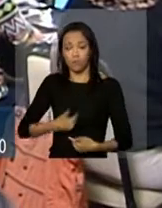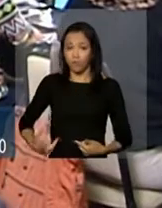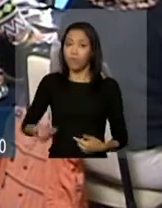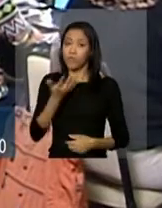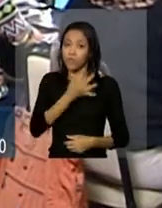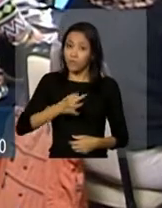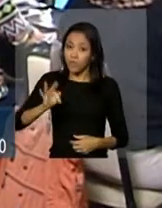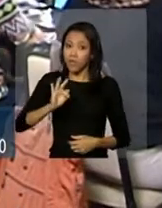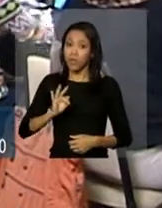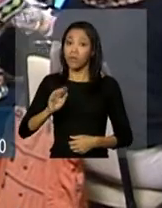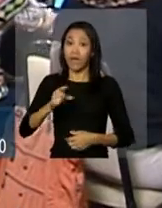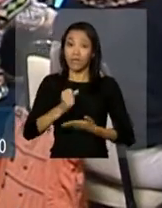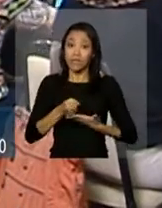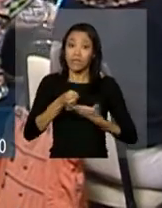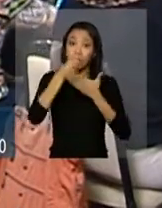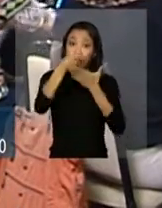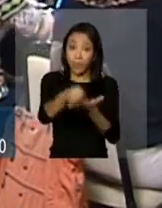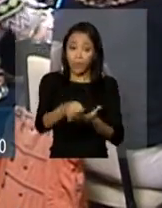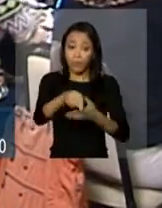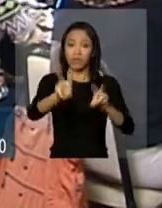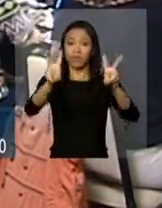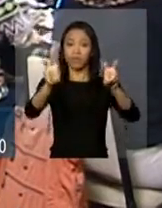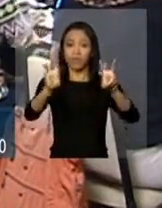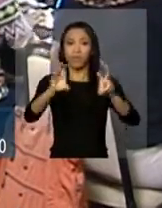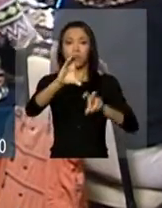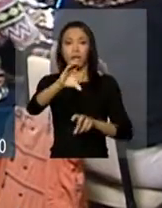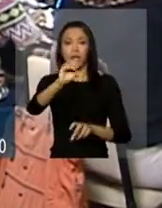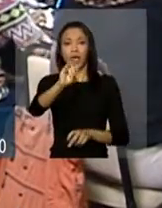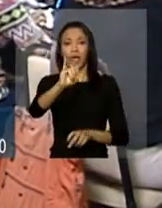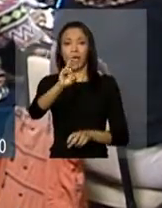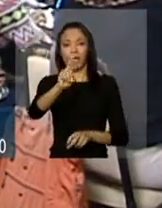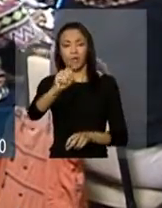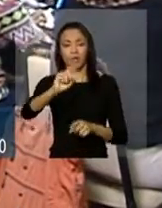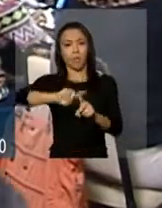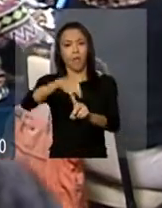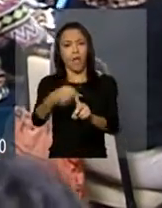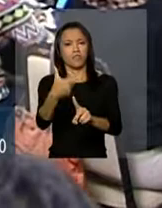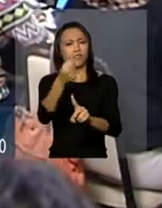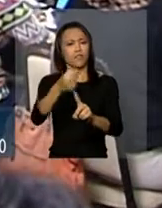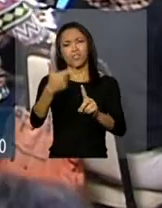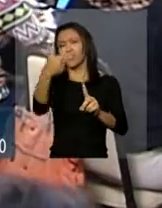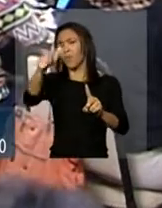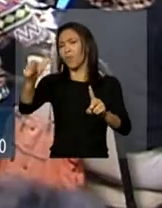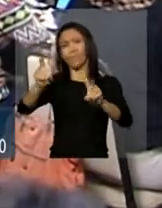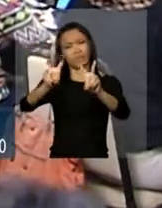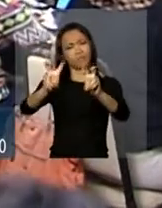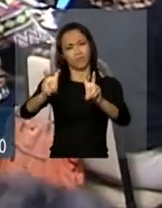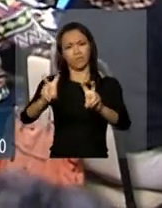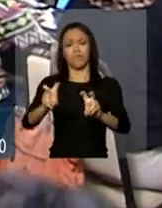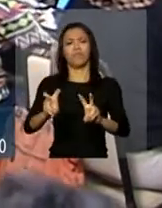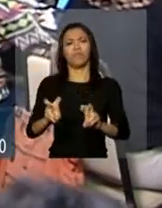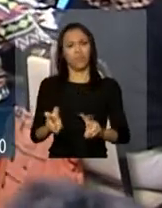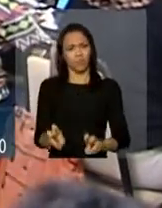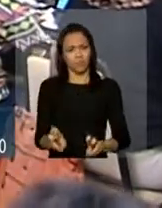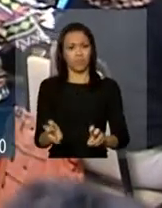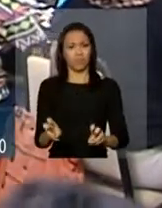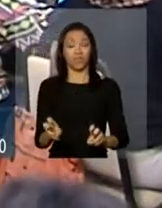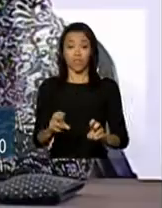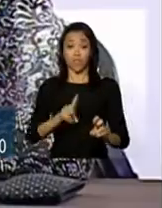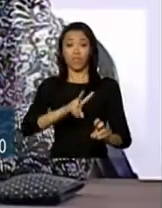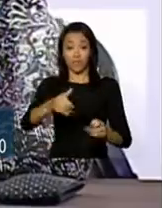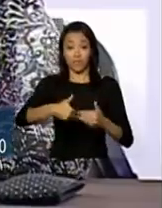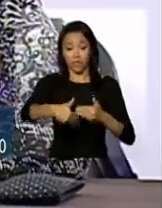ao Cairo mais 20 e a todos os temas que estão envolvidos nessa